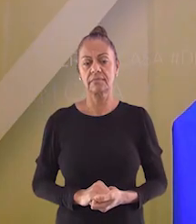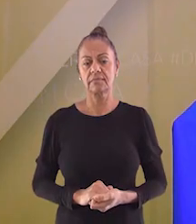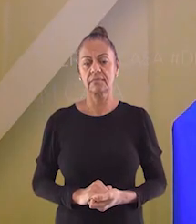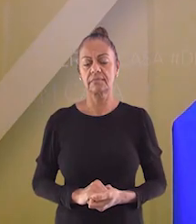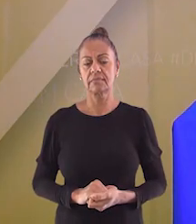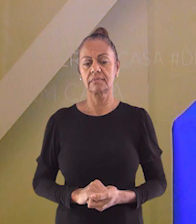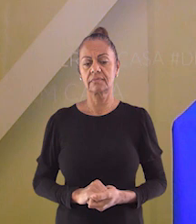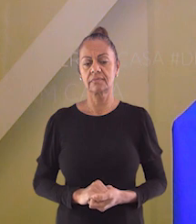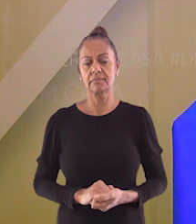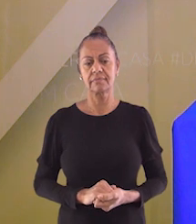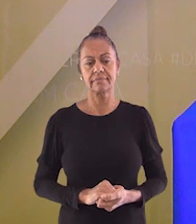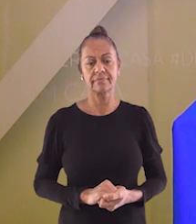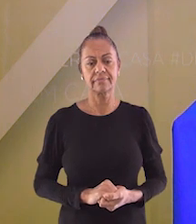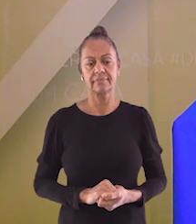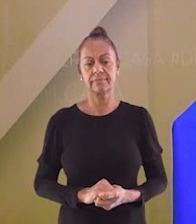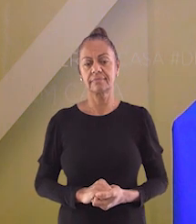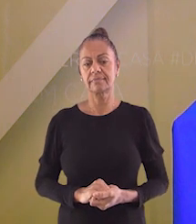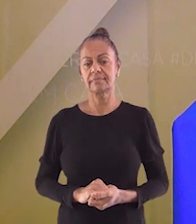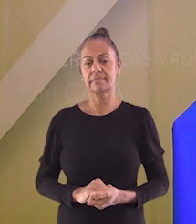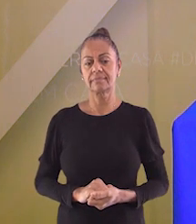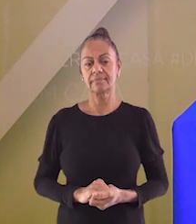1,